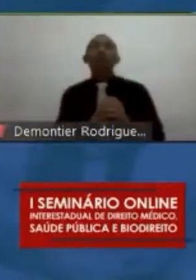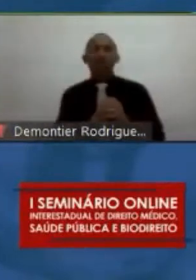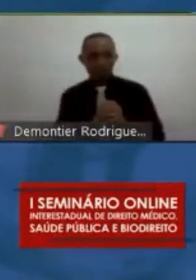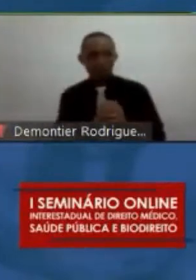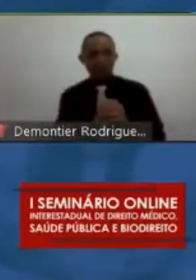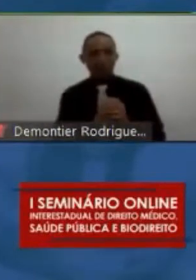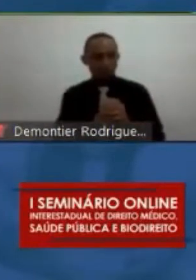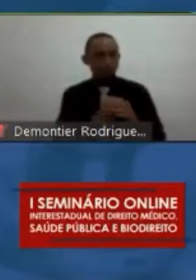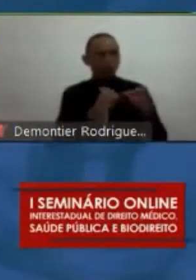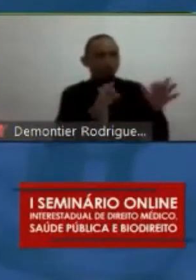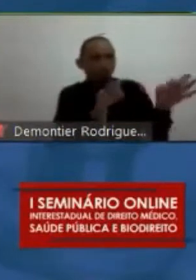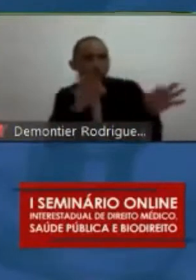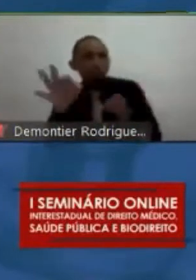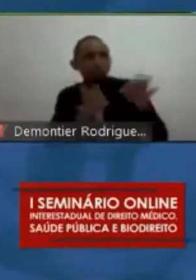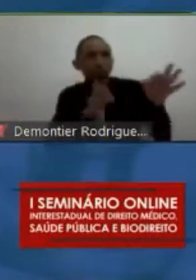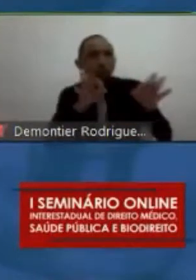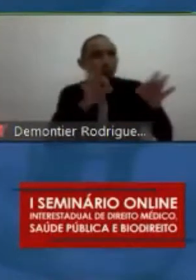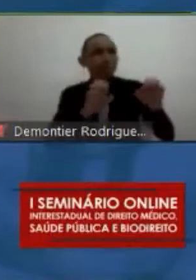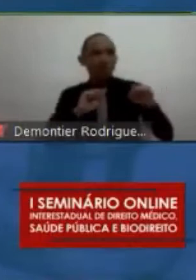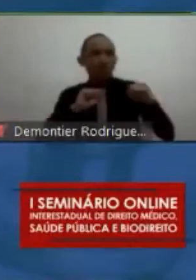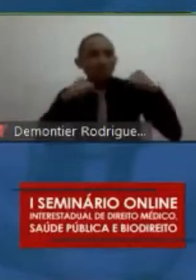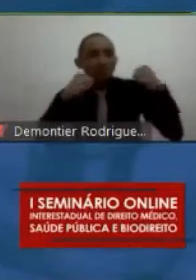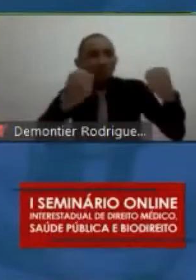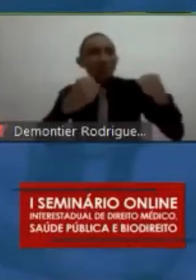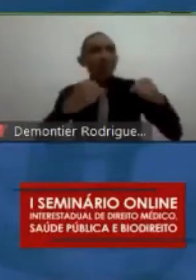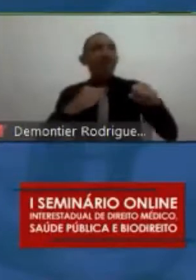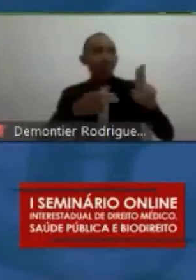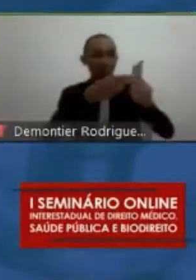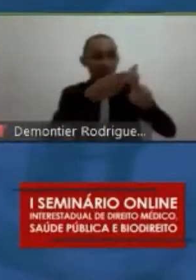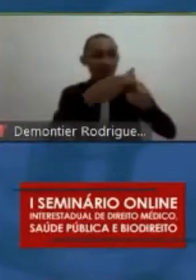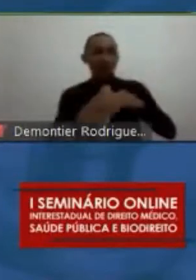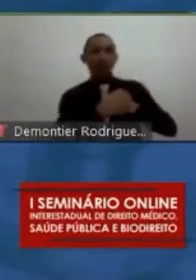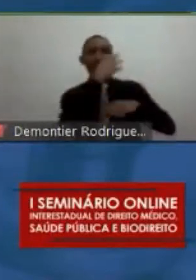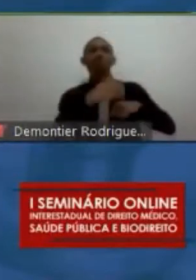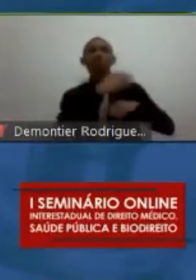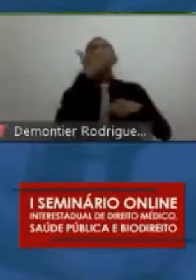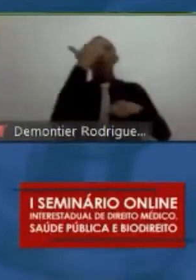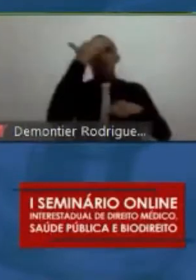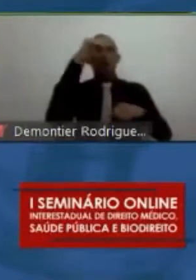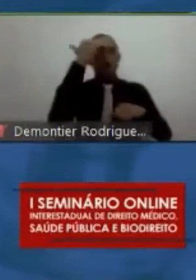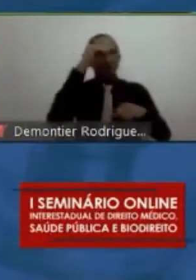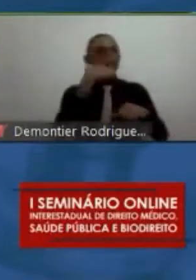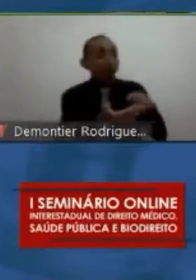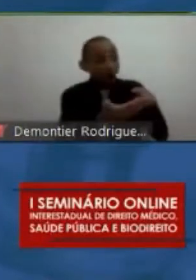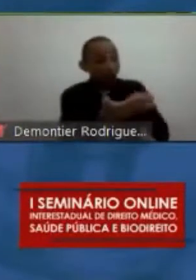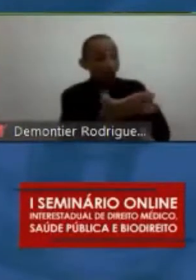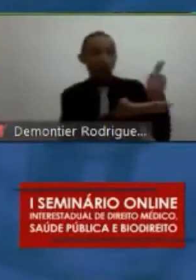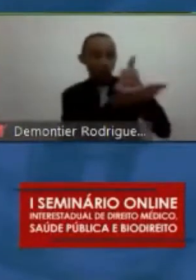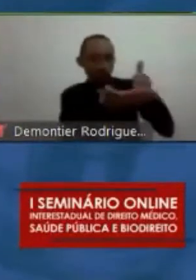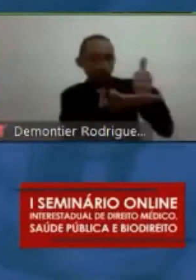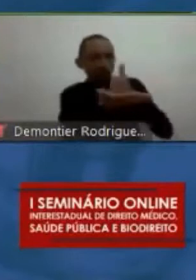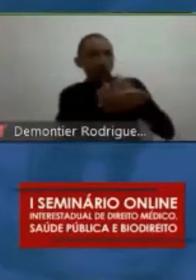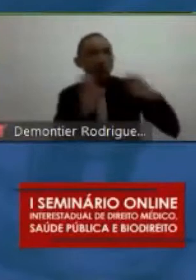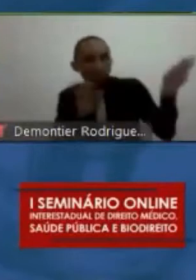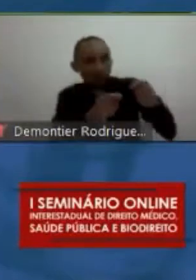nessas portarias, como também nas orientações do SUS e do RENAME para o acesso a essas medicações que são apoiados